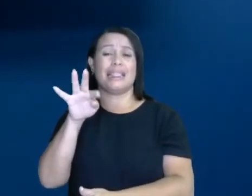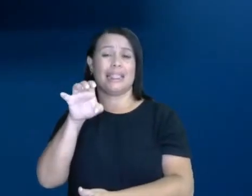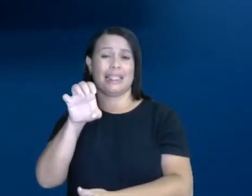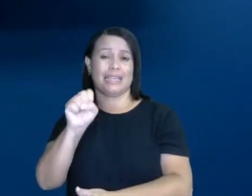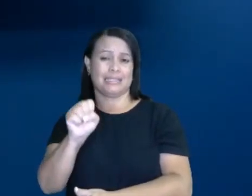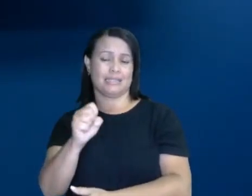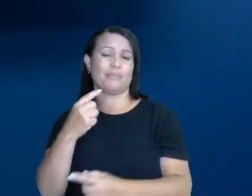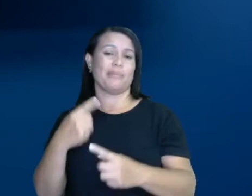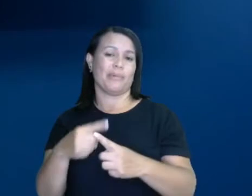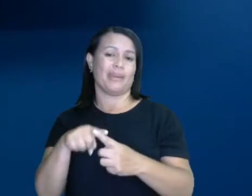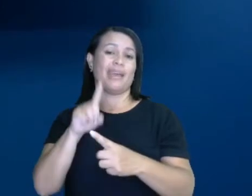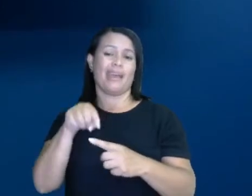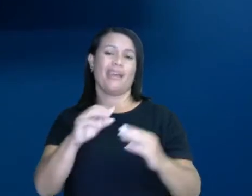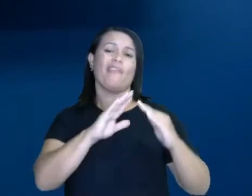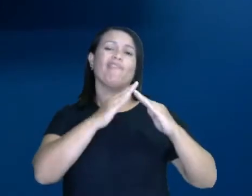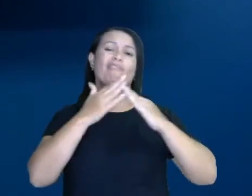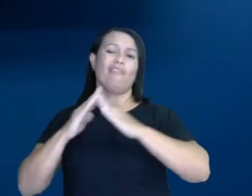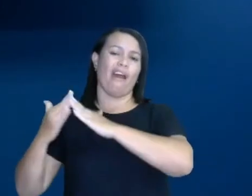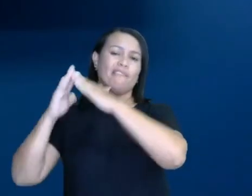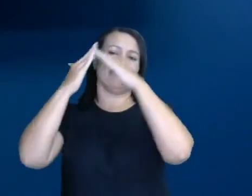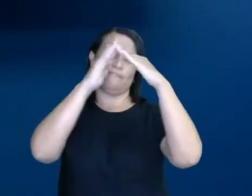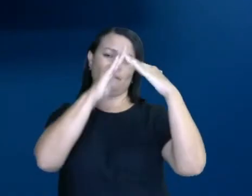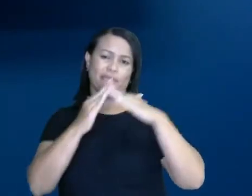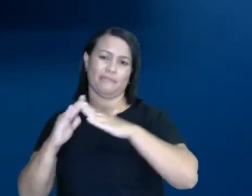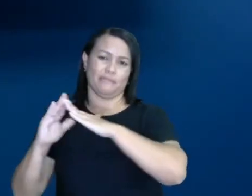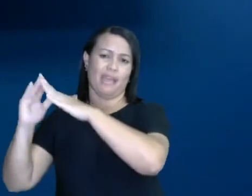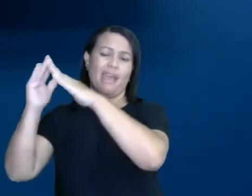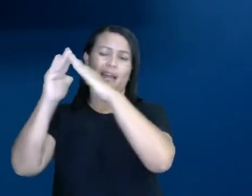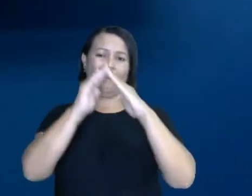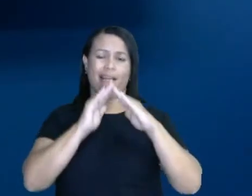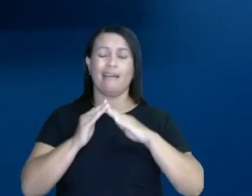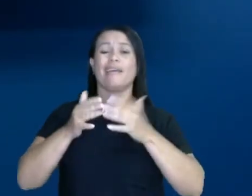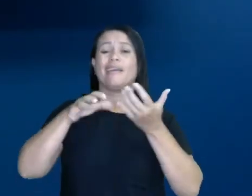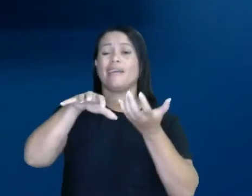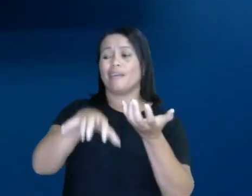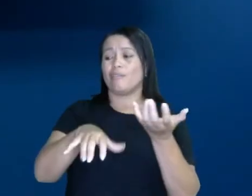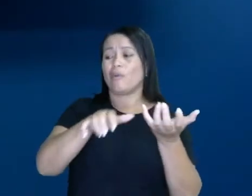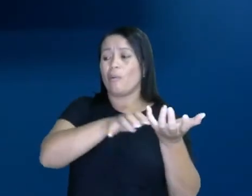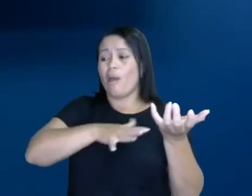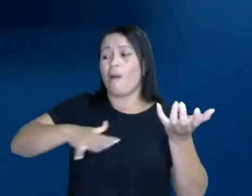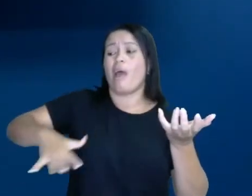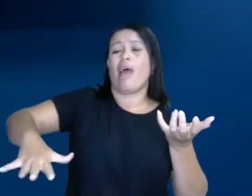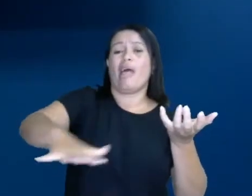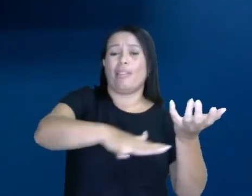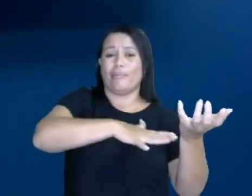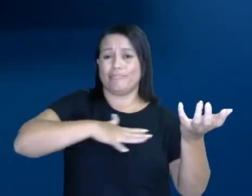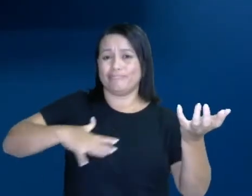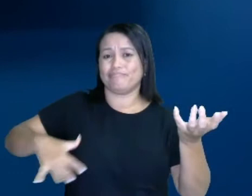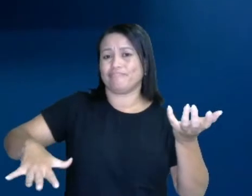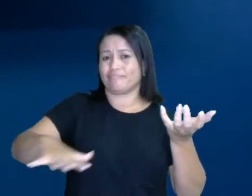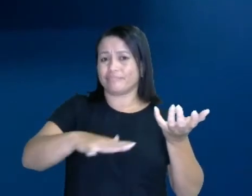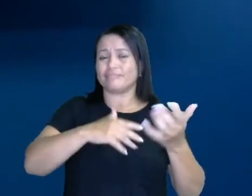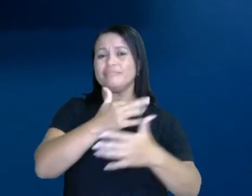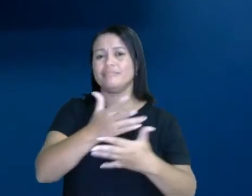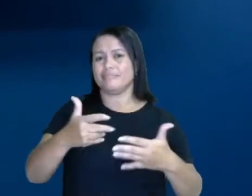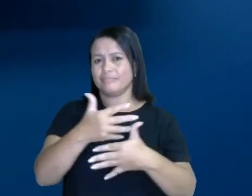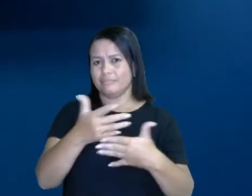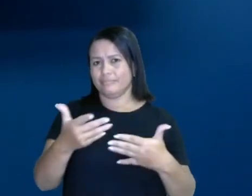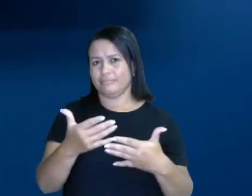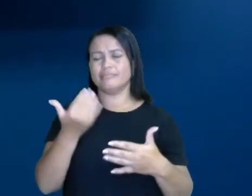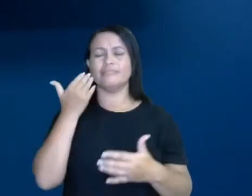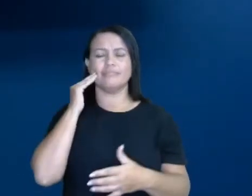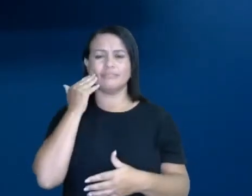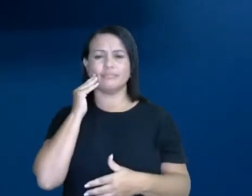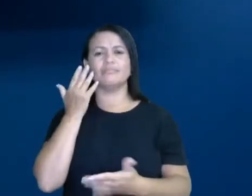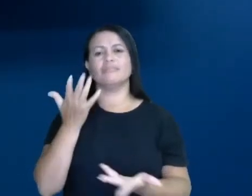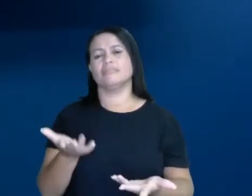chamar a favela ou comunidade que ficou aí ao redor da cidade do plano piloto, né, do miolo ali,